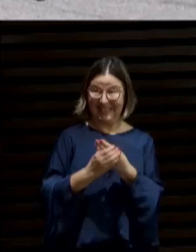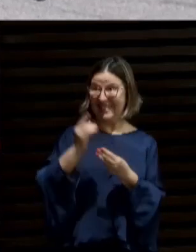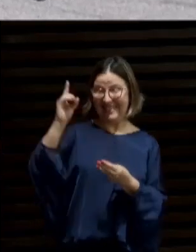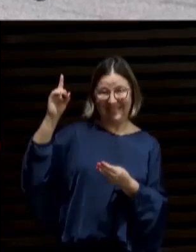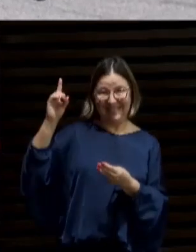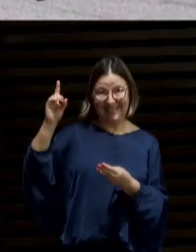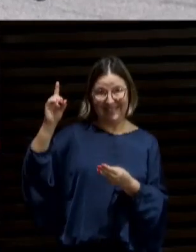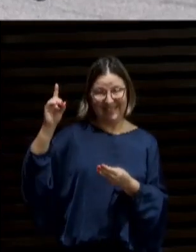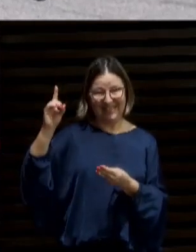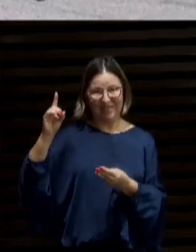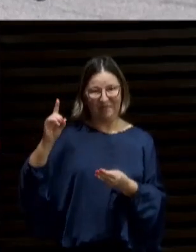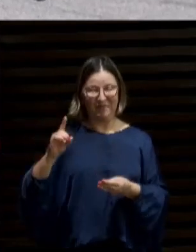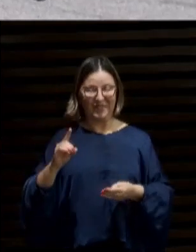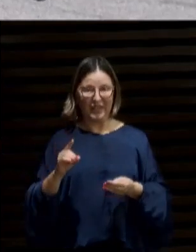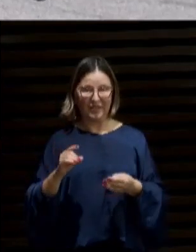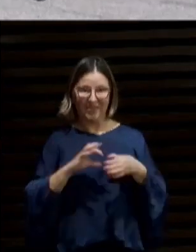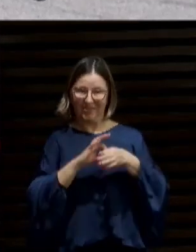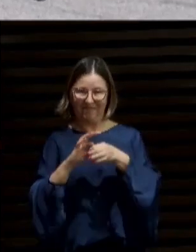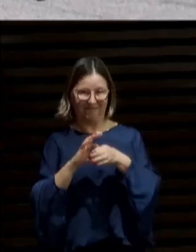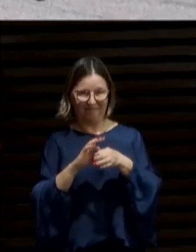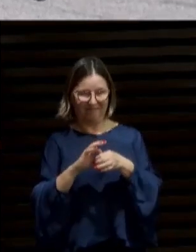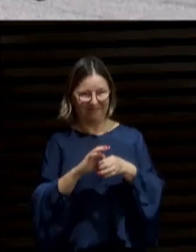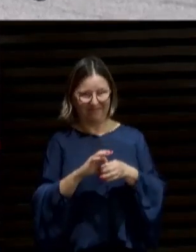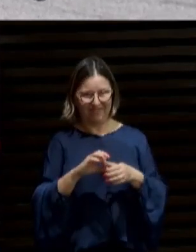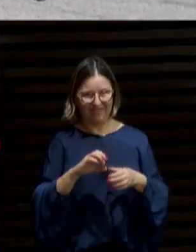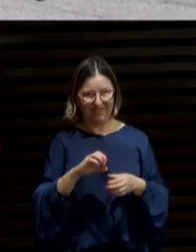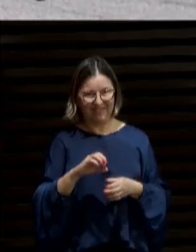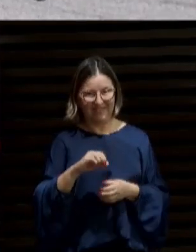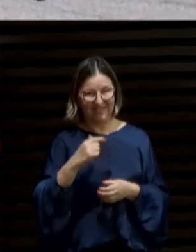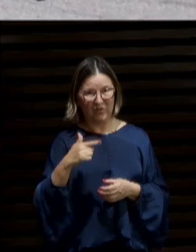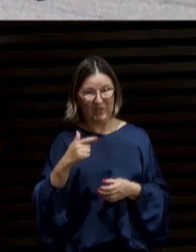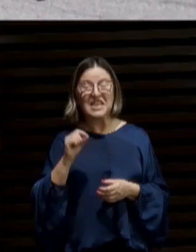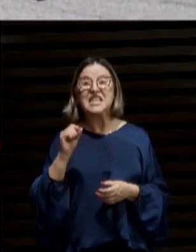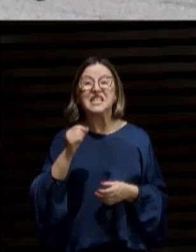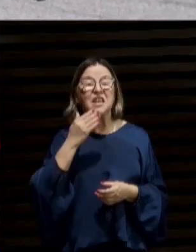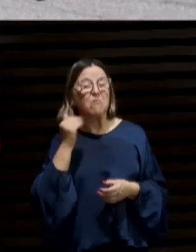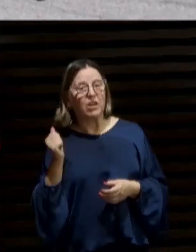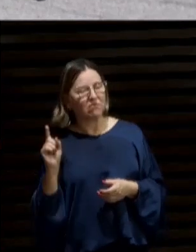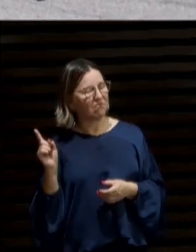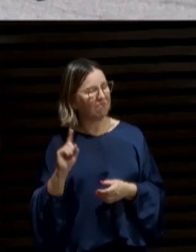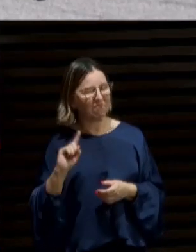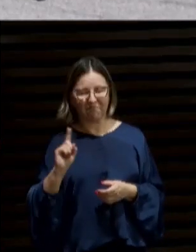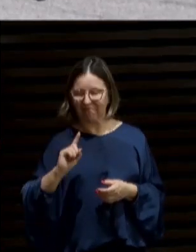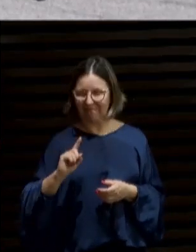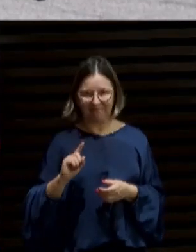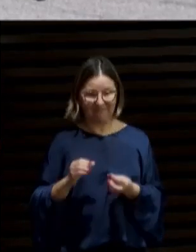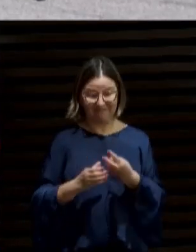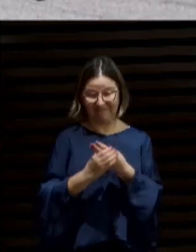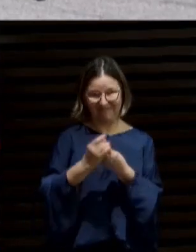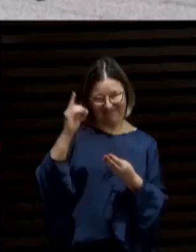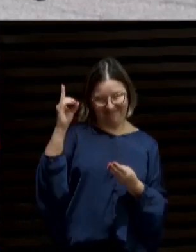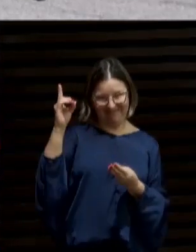disputa. A Trindade não tem quem é o melhor. Eles têm aquilo